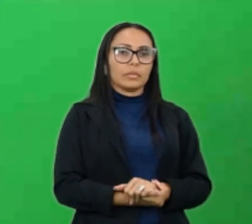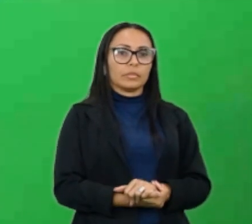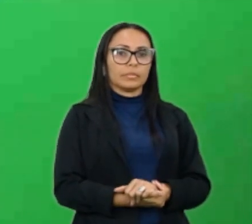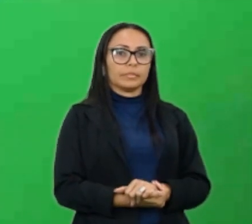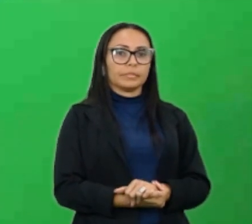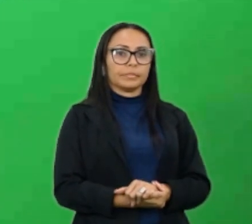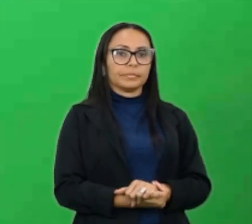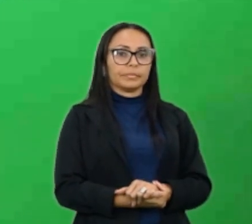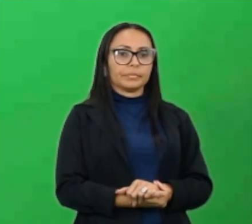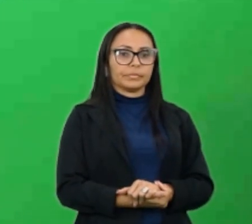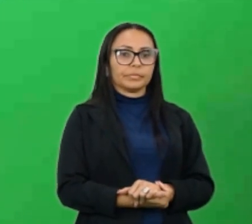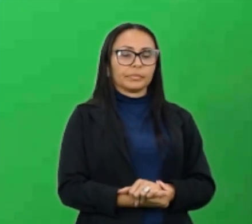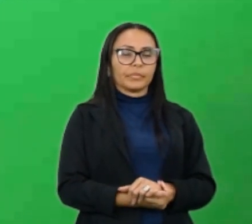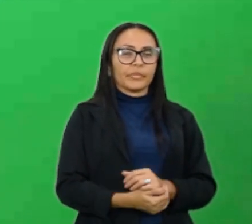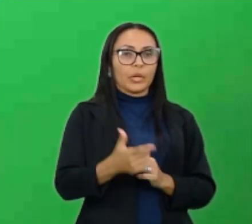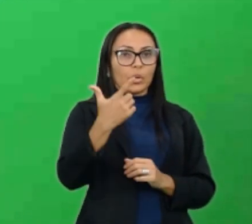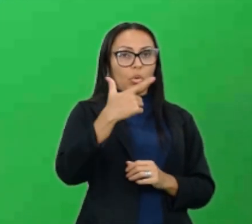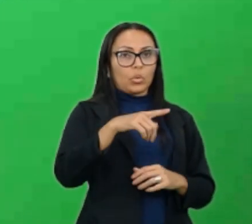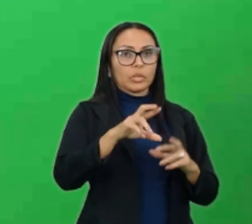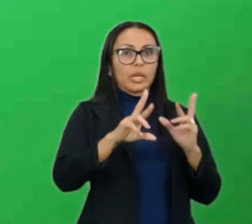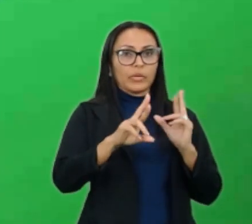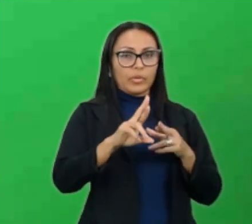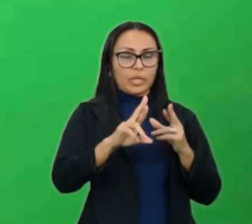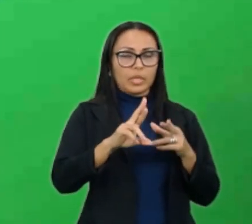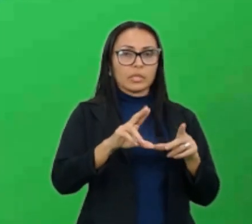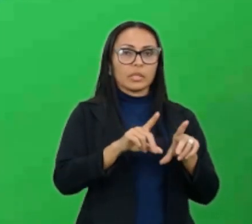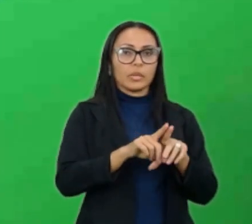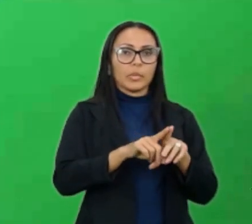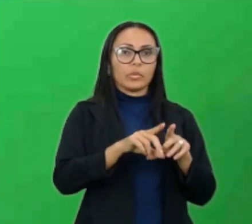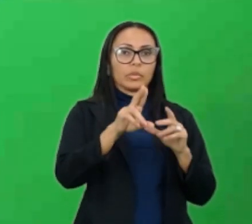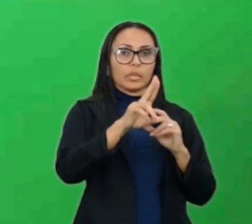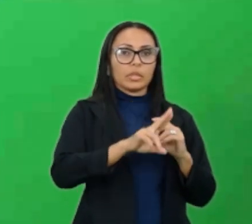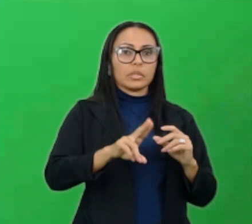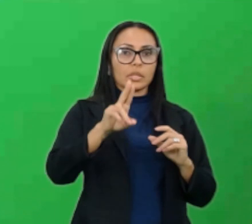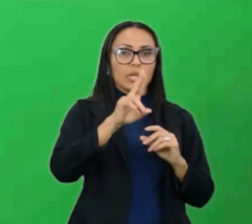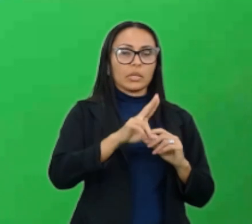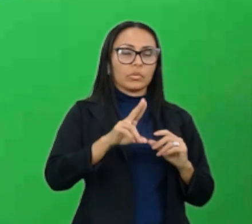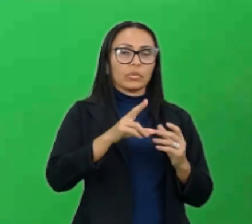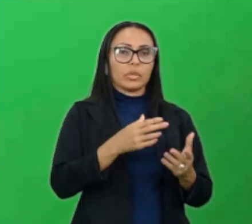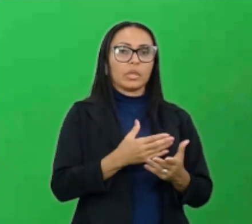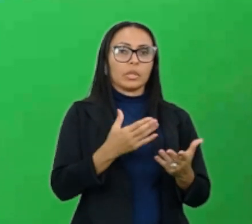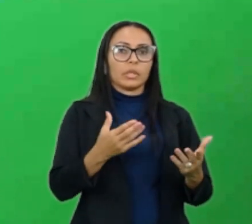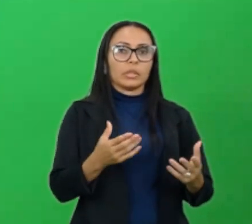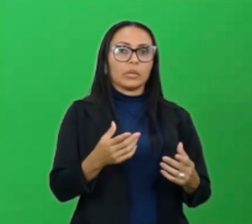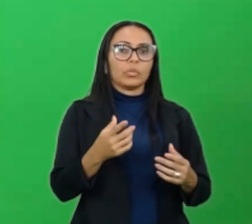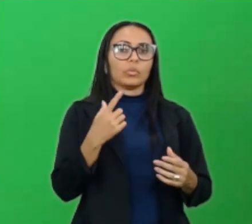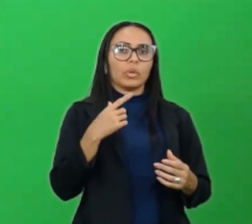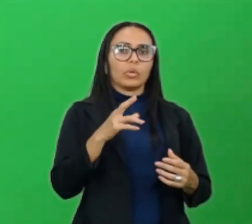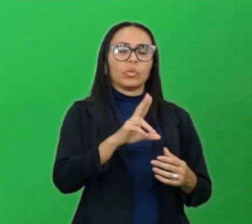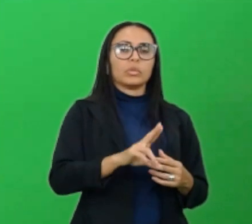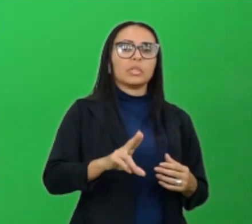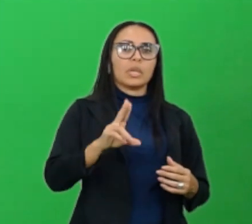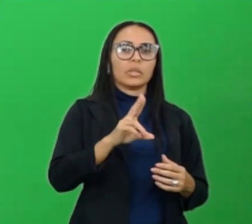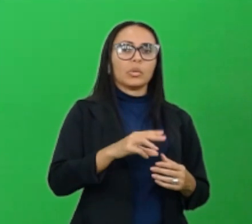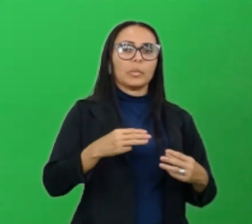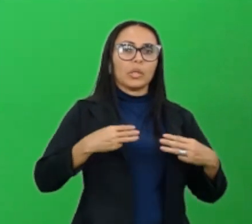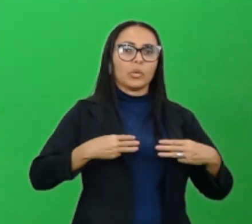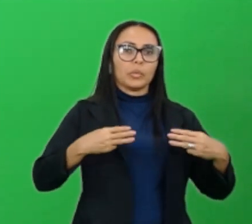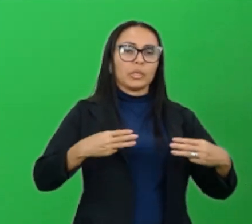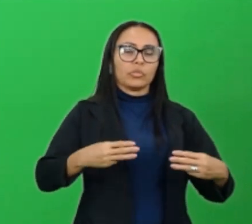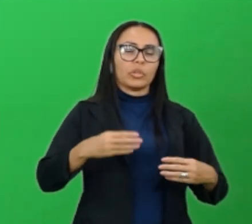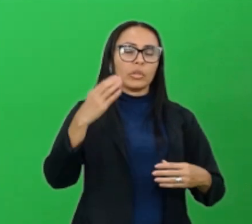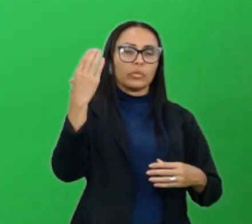outra referência de indicadores utilizados para medir inovação são aqueles utilizados pelo Ministério de Ciência, Tecnologia e Inovação do